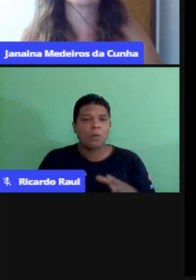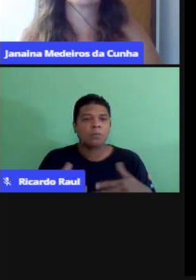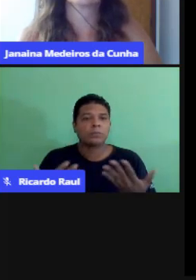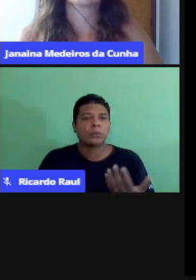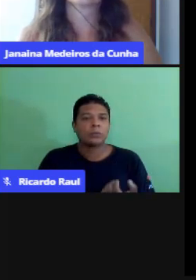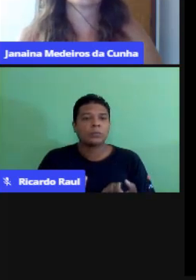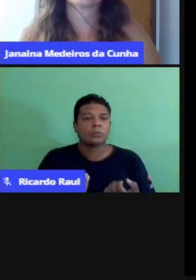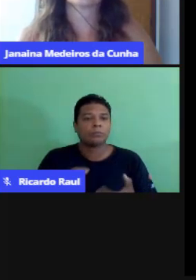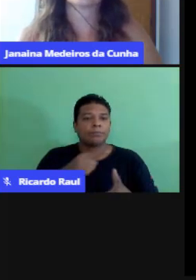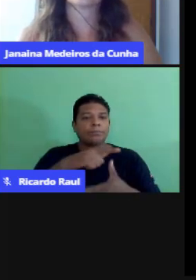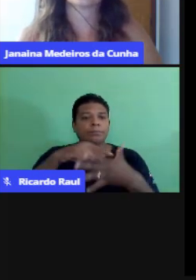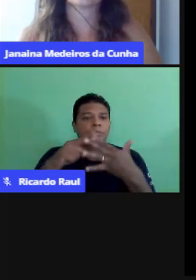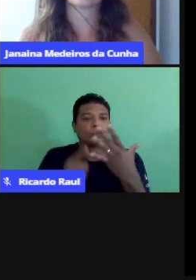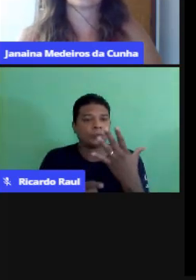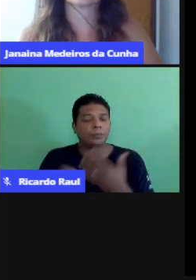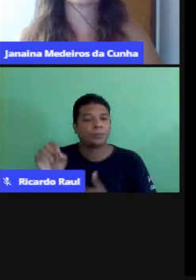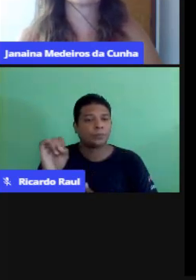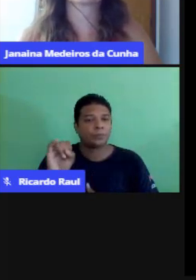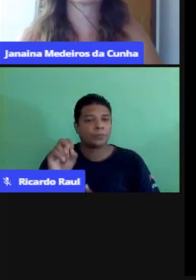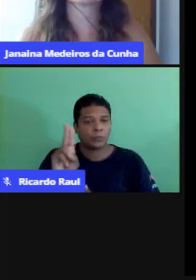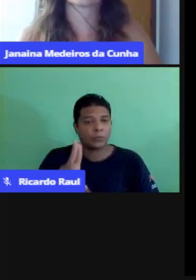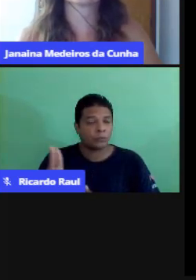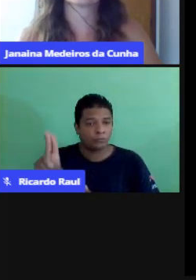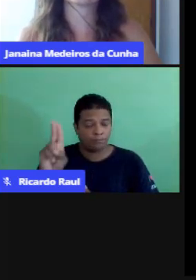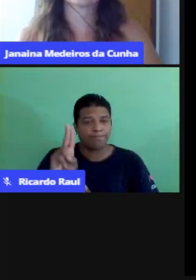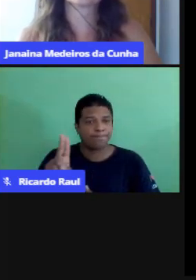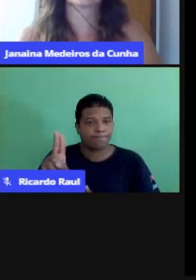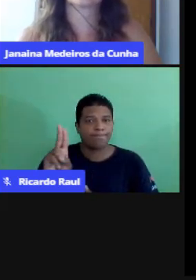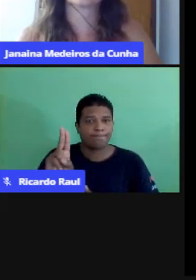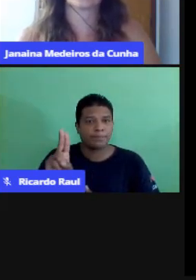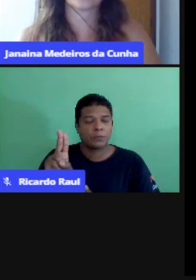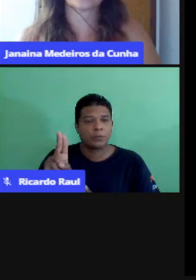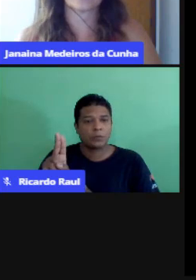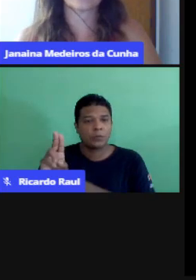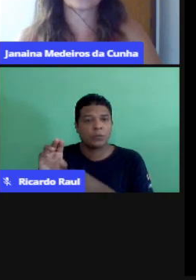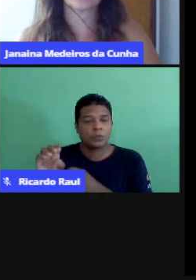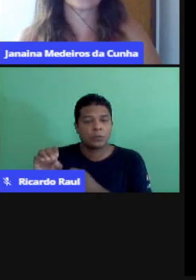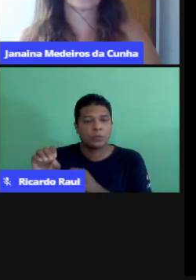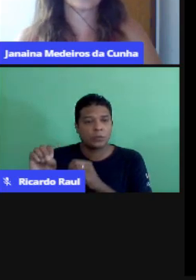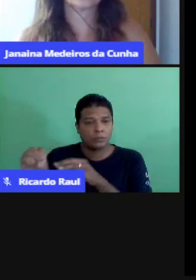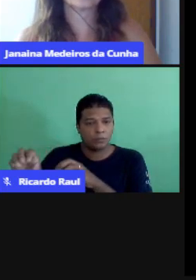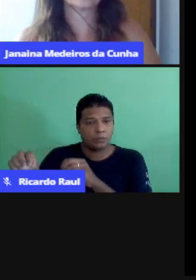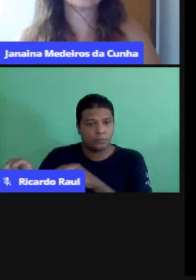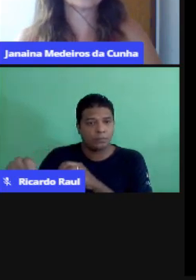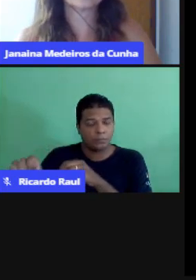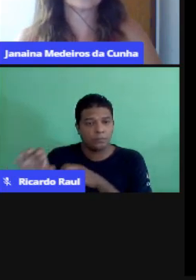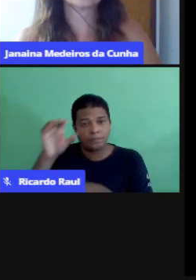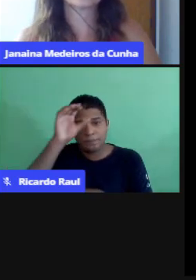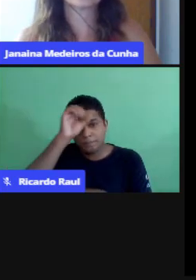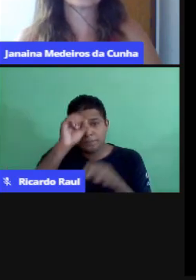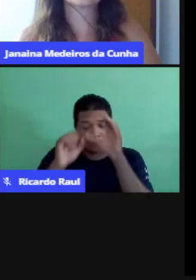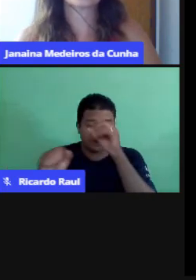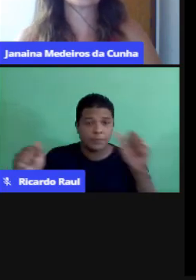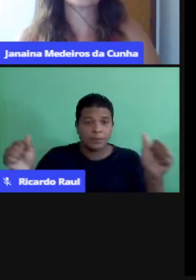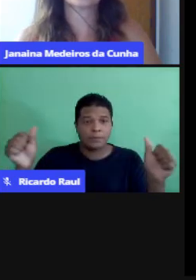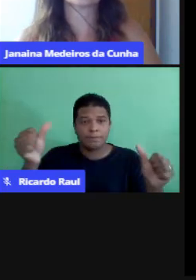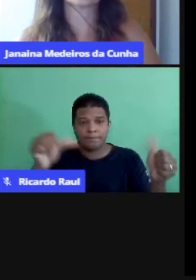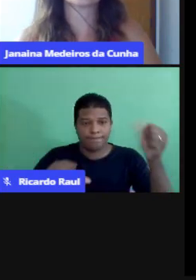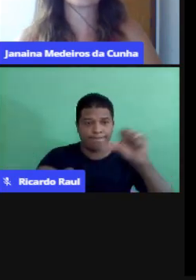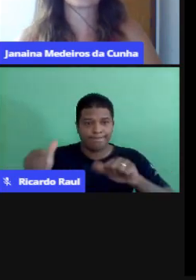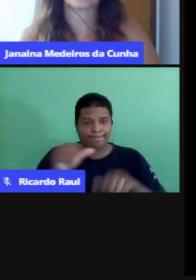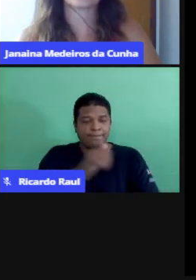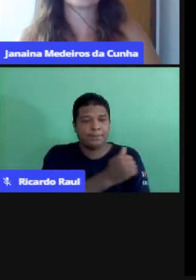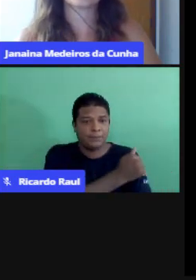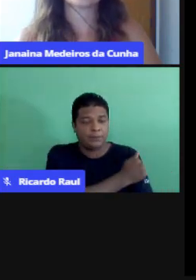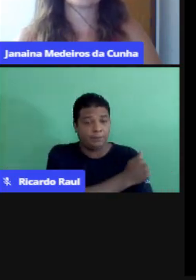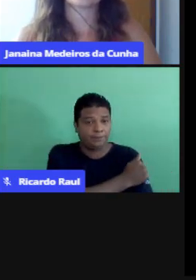utilizando a favor tanto da aprendizagem quanto da avaliação dos seus